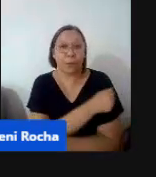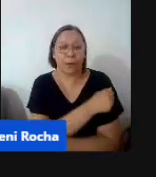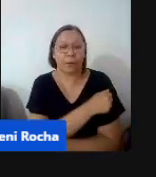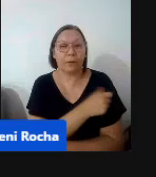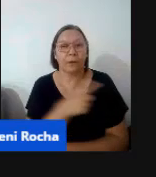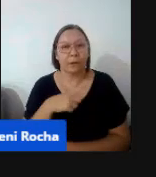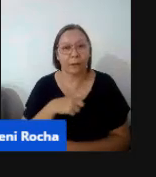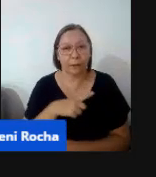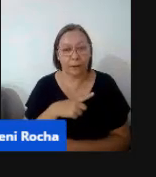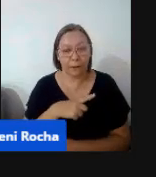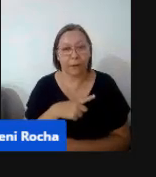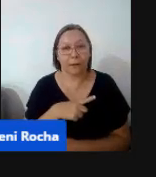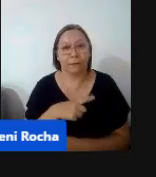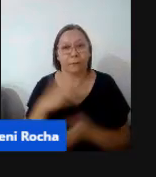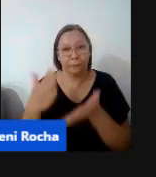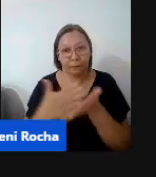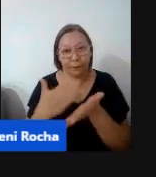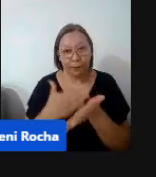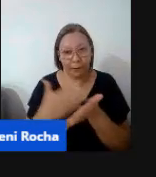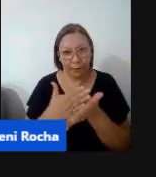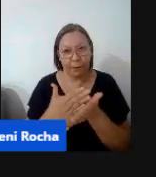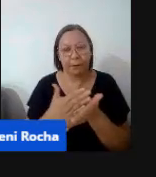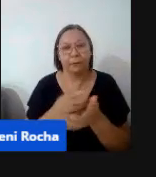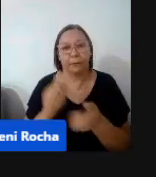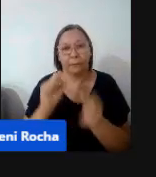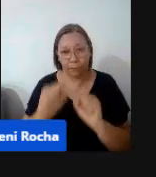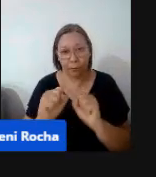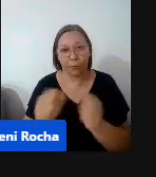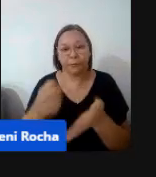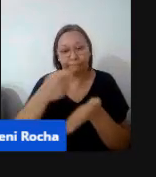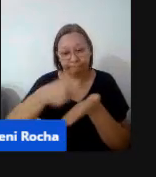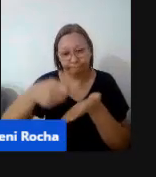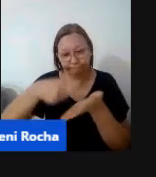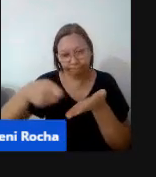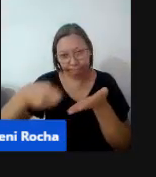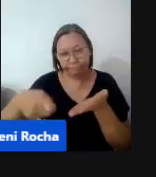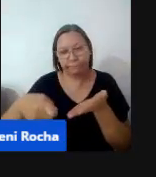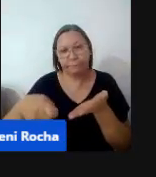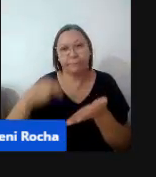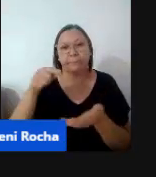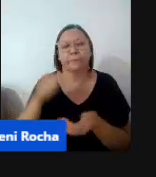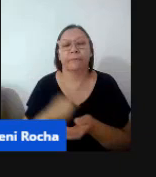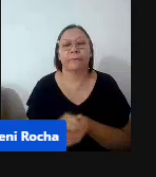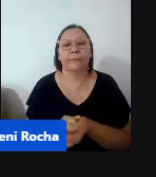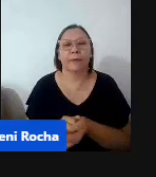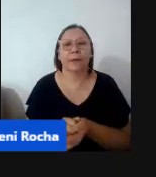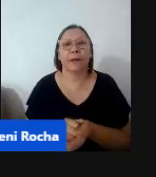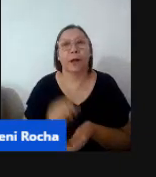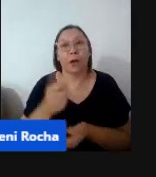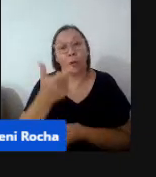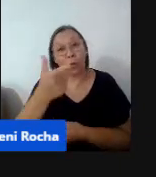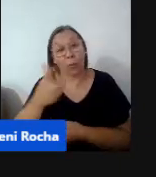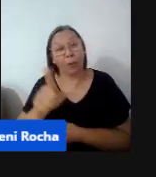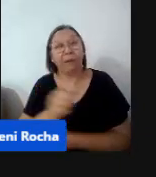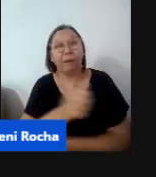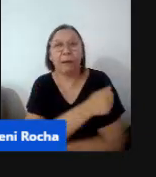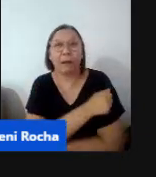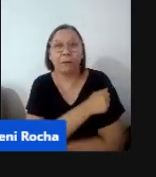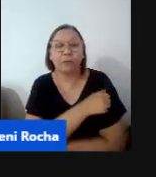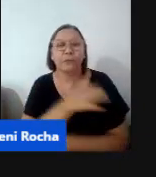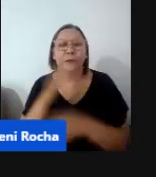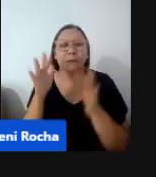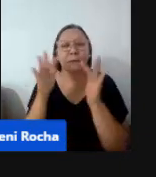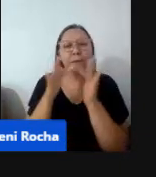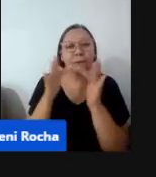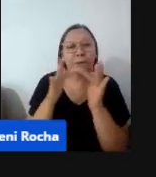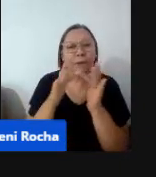fazer aqui. Agora, aquele aluno que você tem contato com ele online ou que você tem